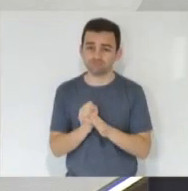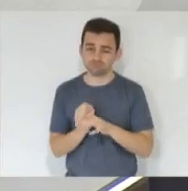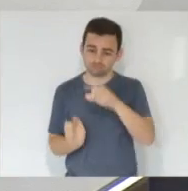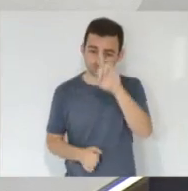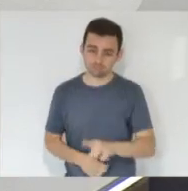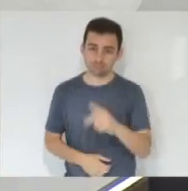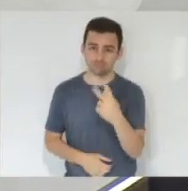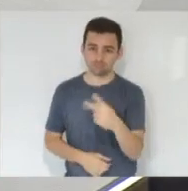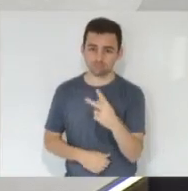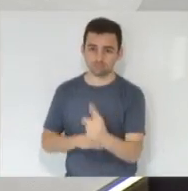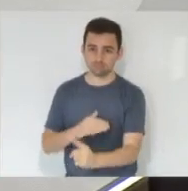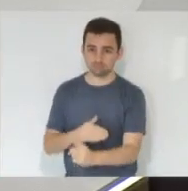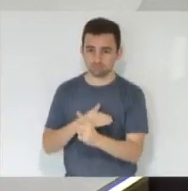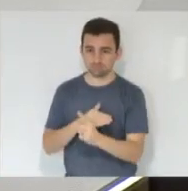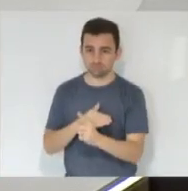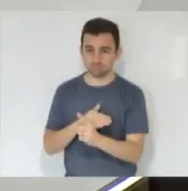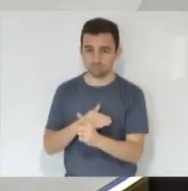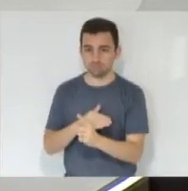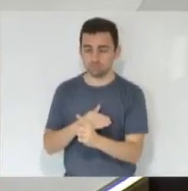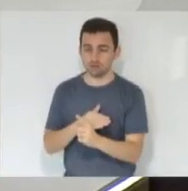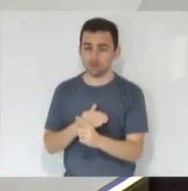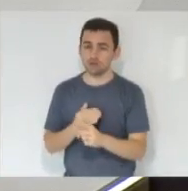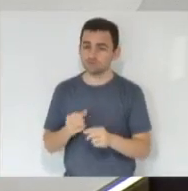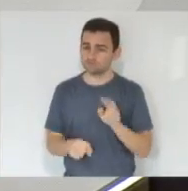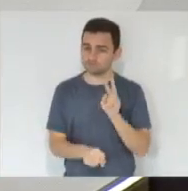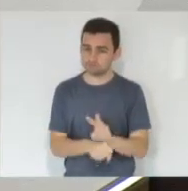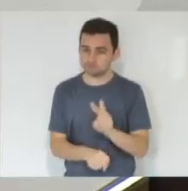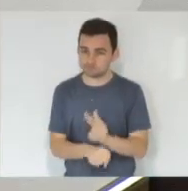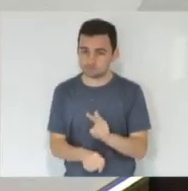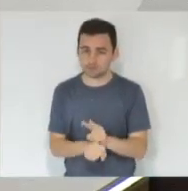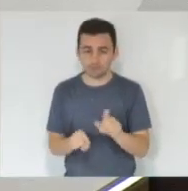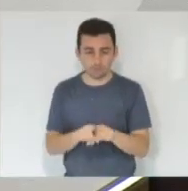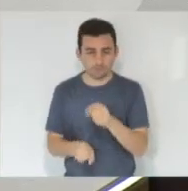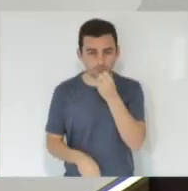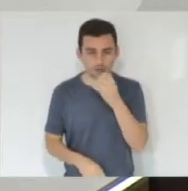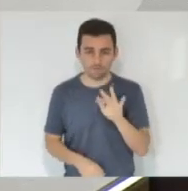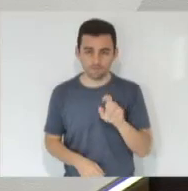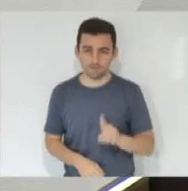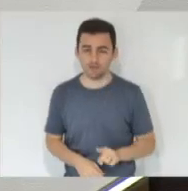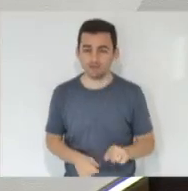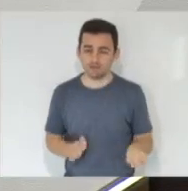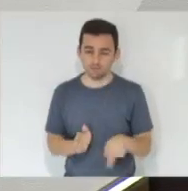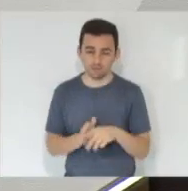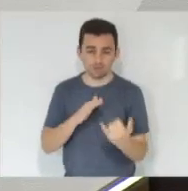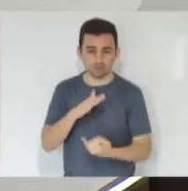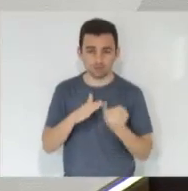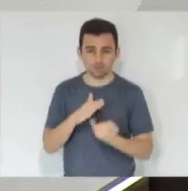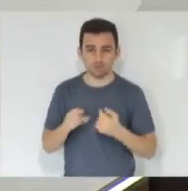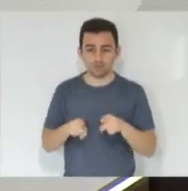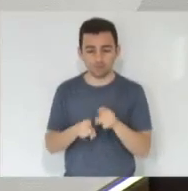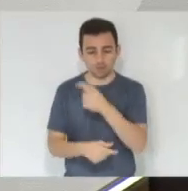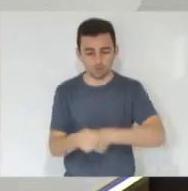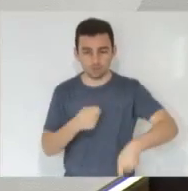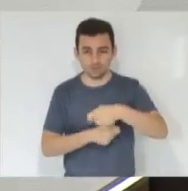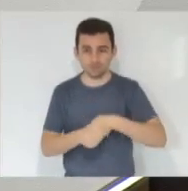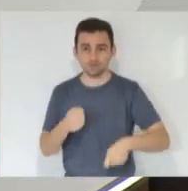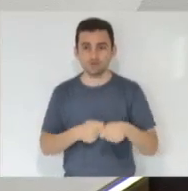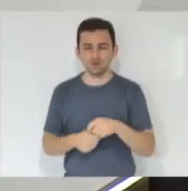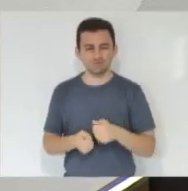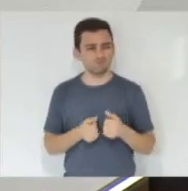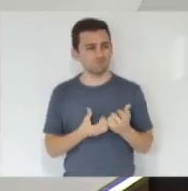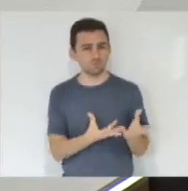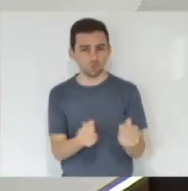a proteção adequada da boa-fé da indústria ou do comércio. Diversos estados já tomaram